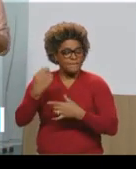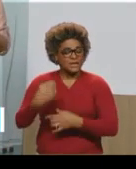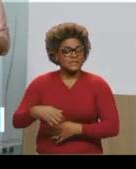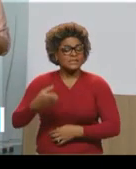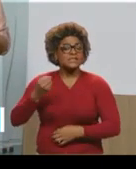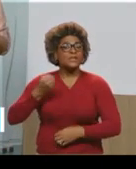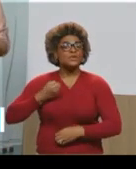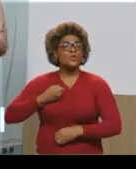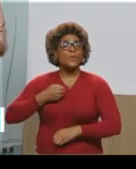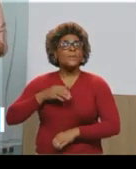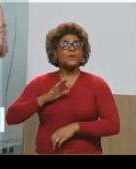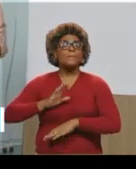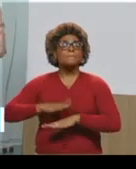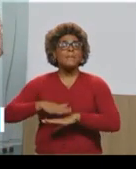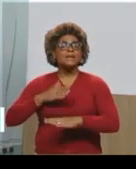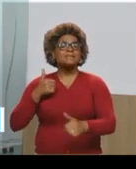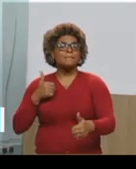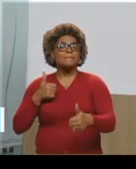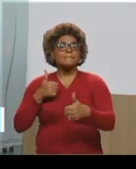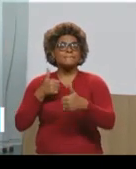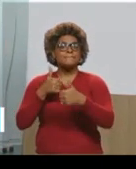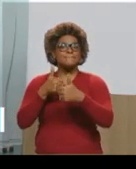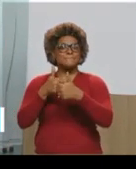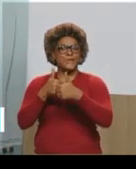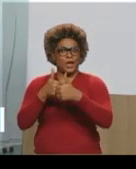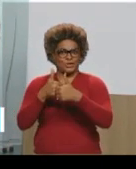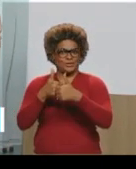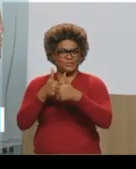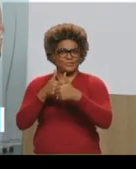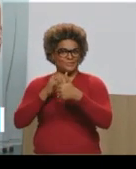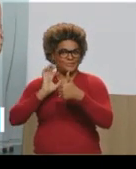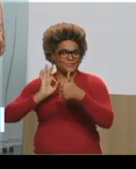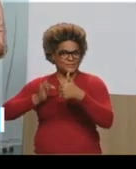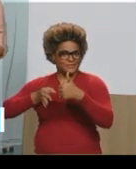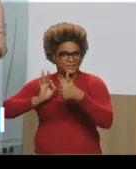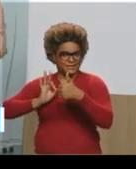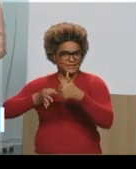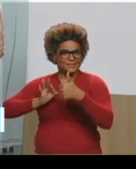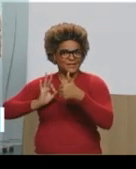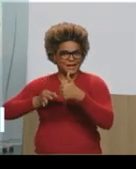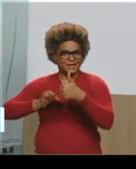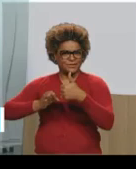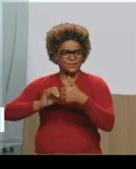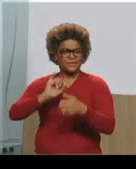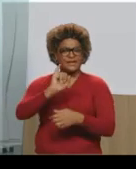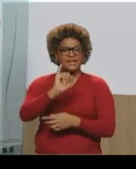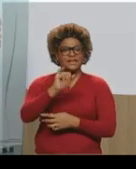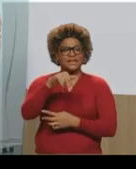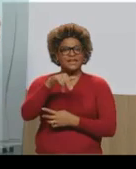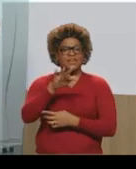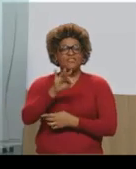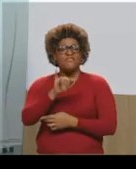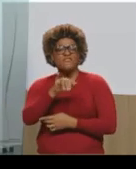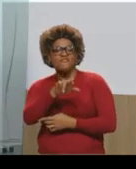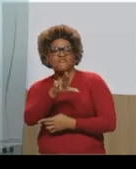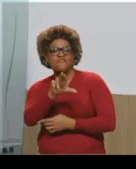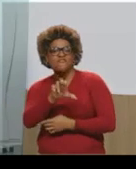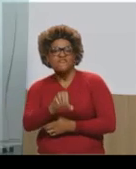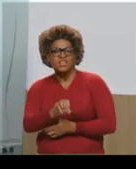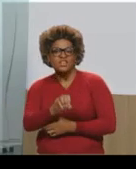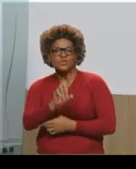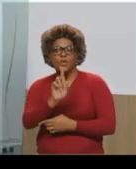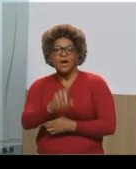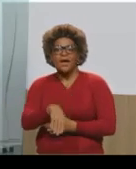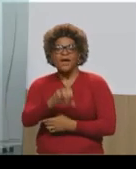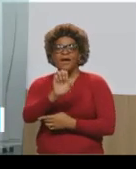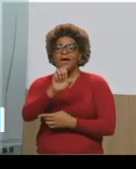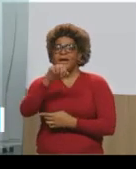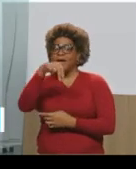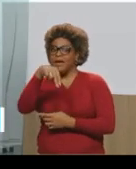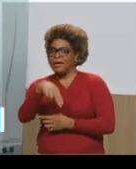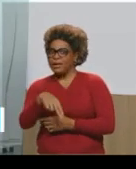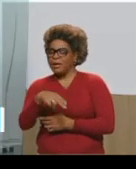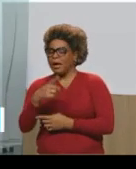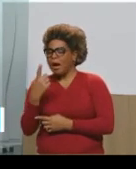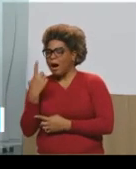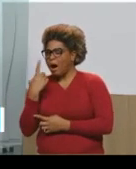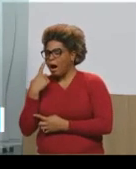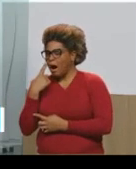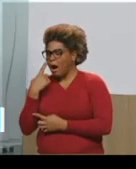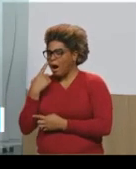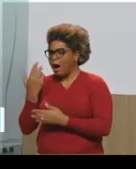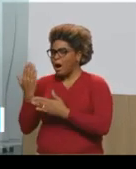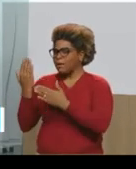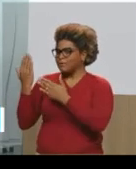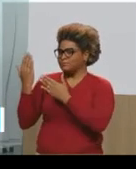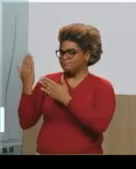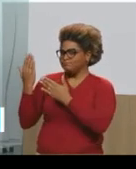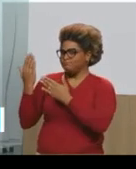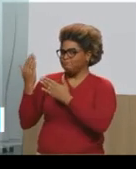ou seja, mais próximo da extremidade. O infixo vai ser o en. Então, olha só, exercício 4 do PET, volume 2,